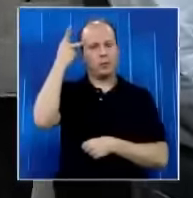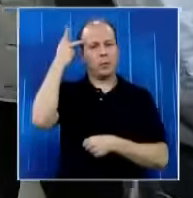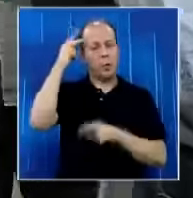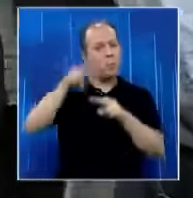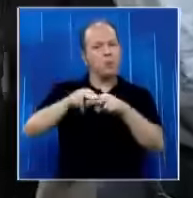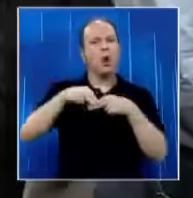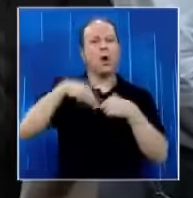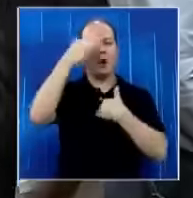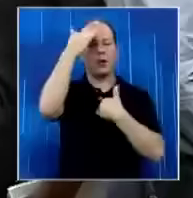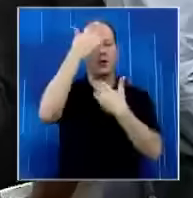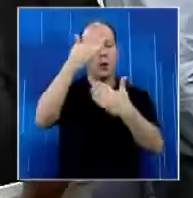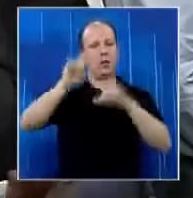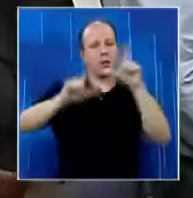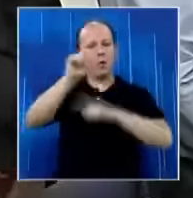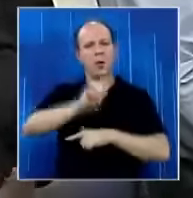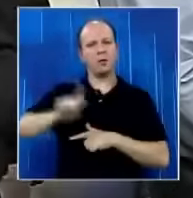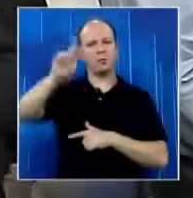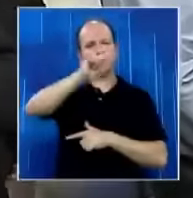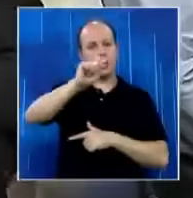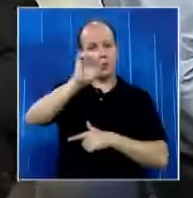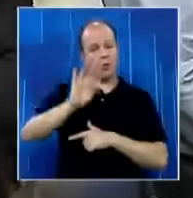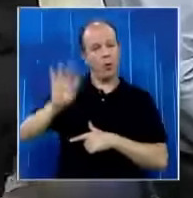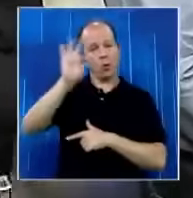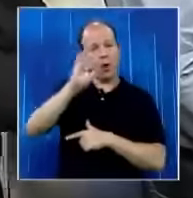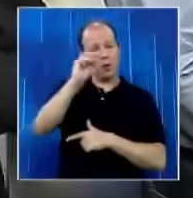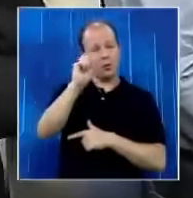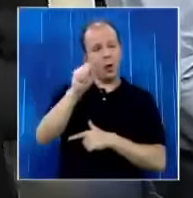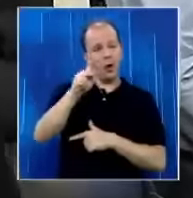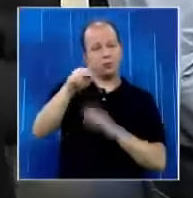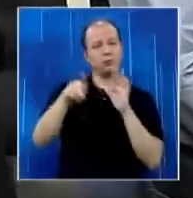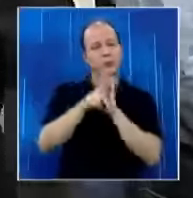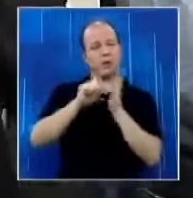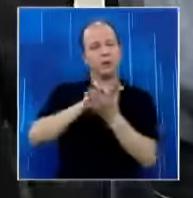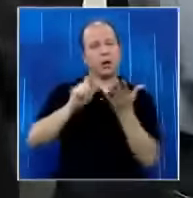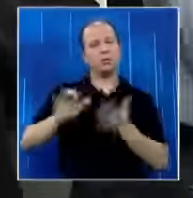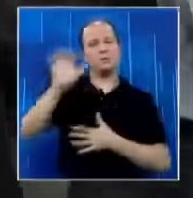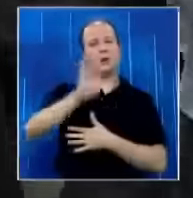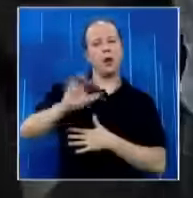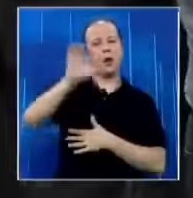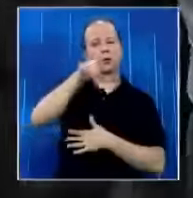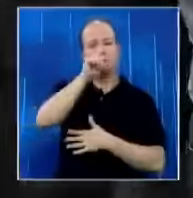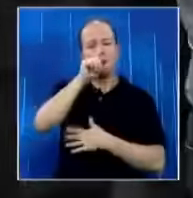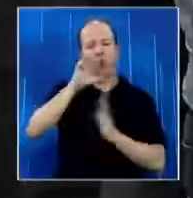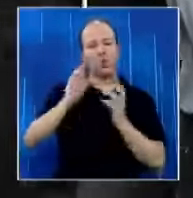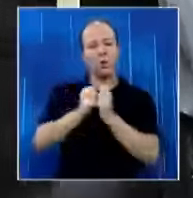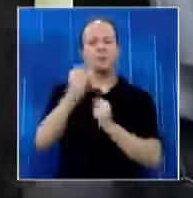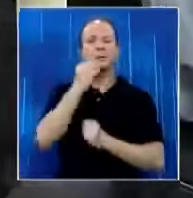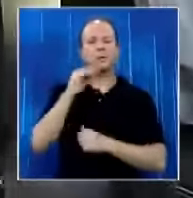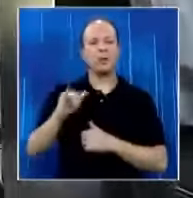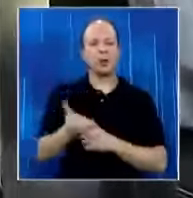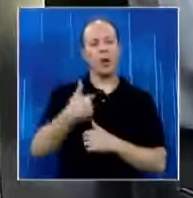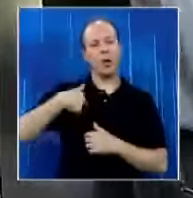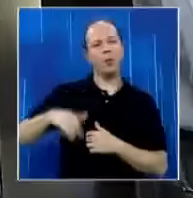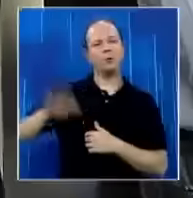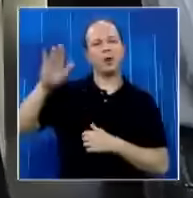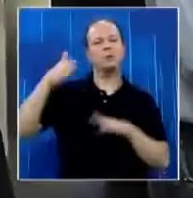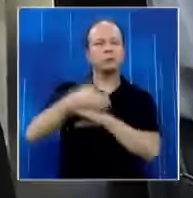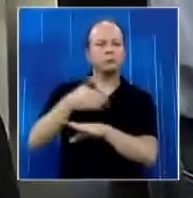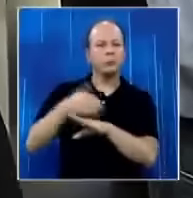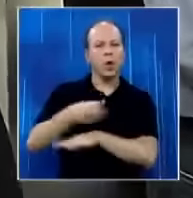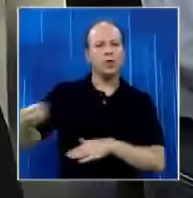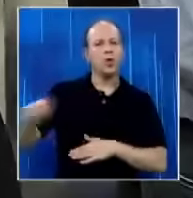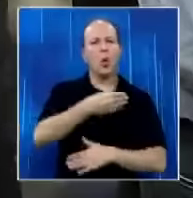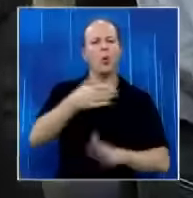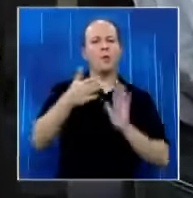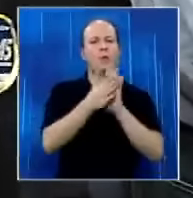Portanto, agradeço a TV Gazeta, a Fundação Casper Libre, o Estadão, o Twitter, pela oportunidade que deram a todos os candidatos e a mim em particular de colocar uma